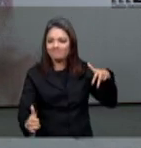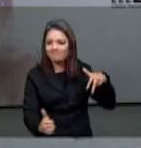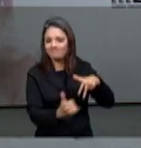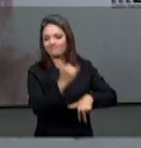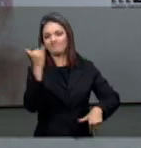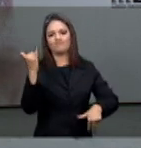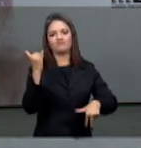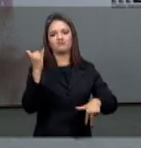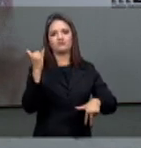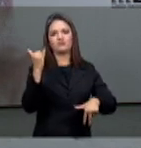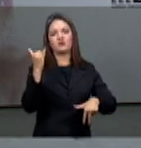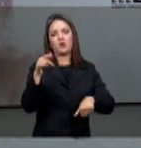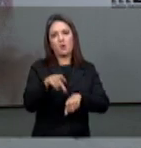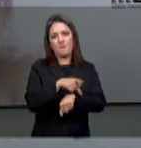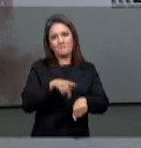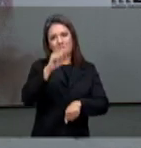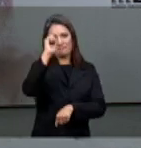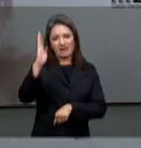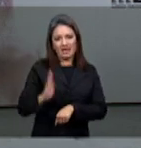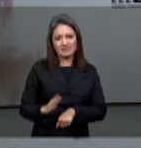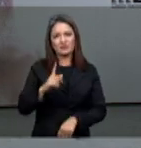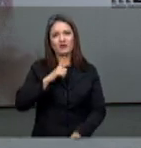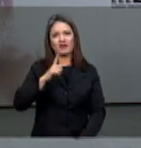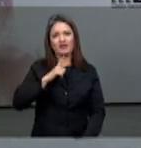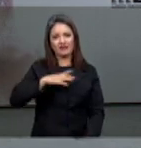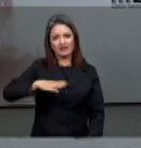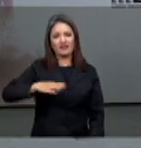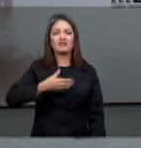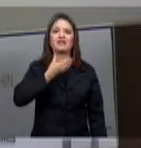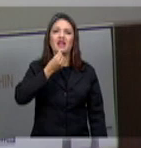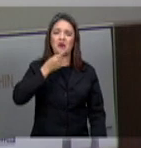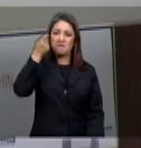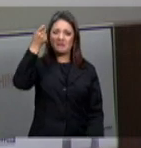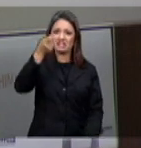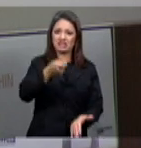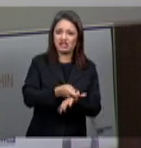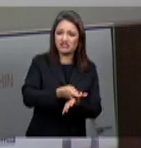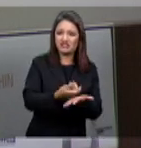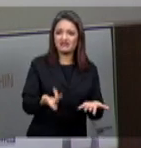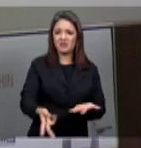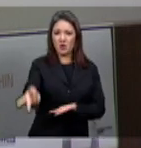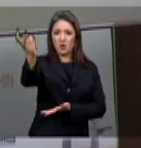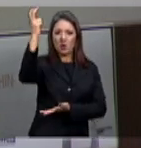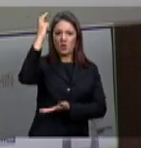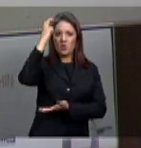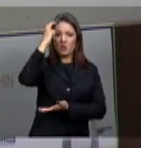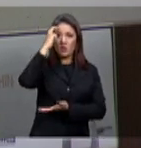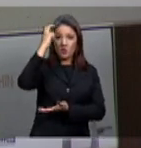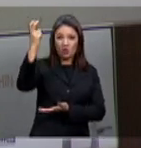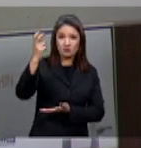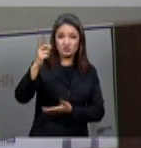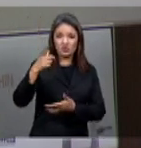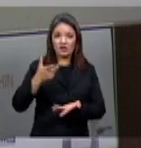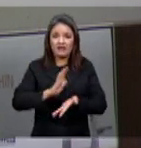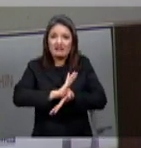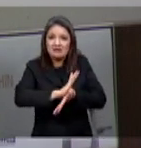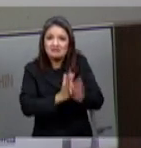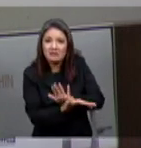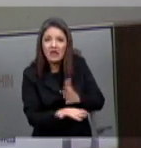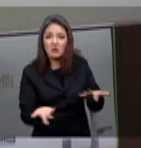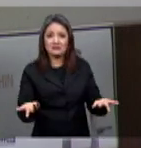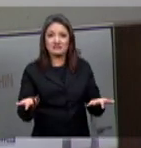um país machista e uma cultura patriarcal excludente e